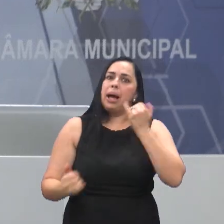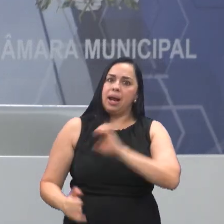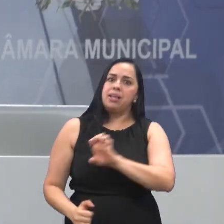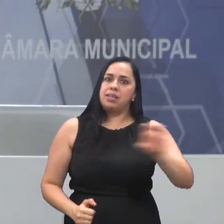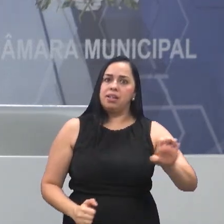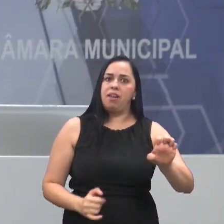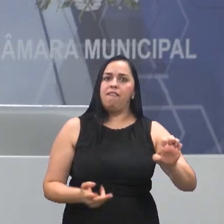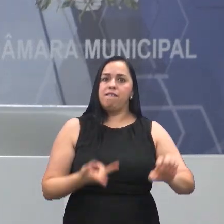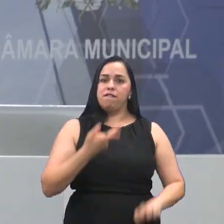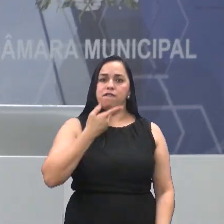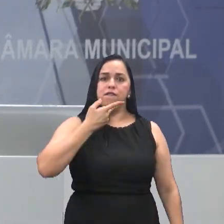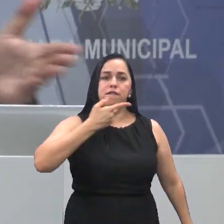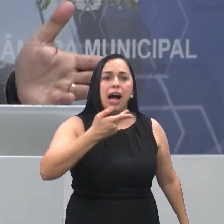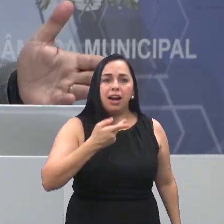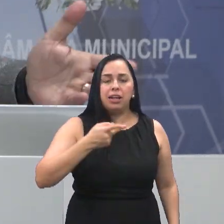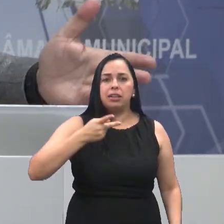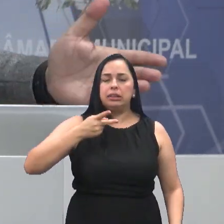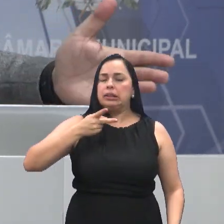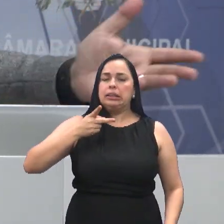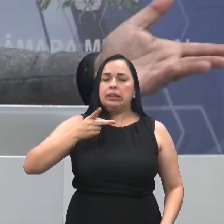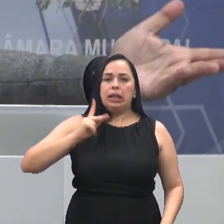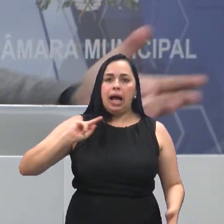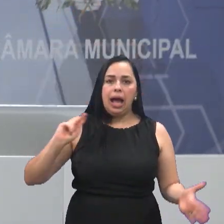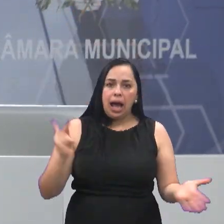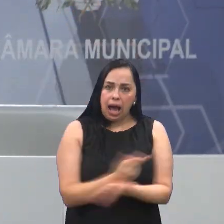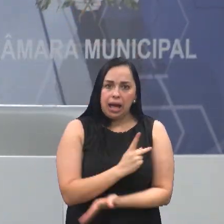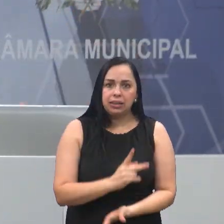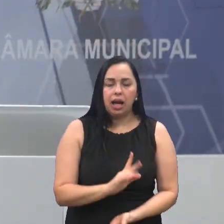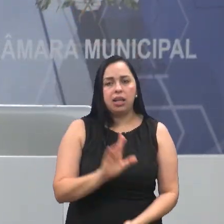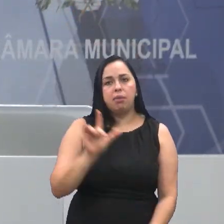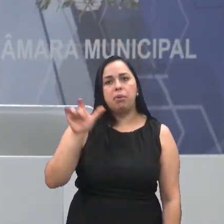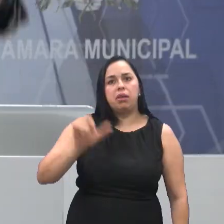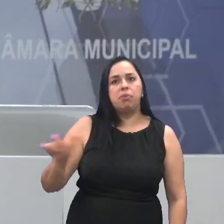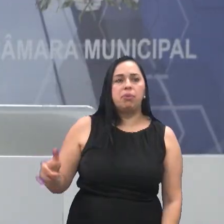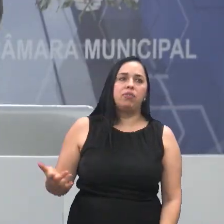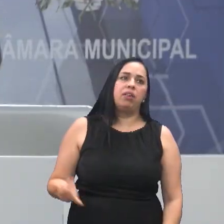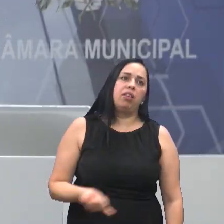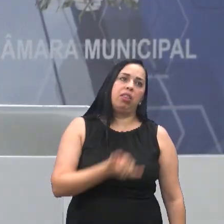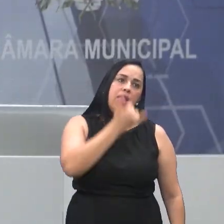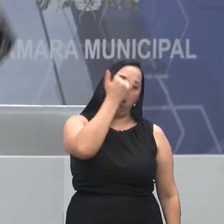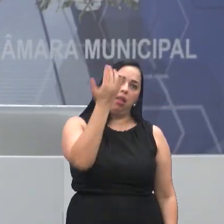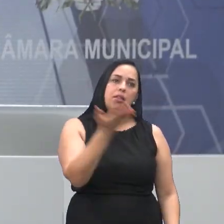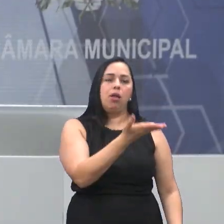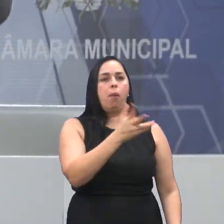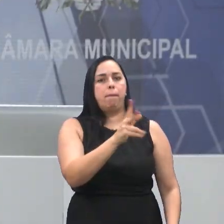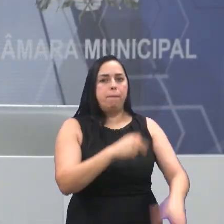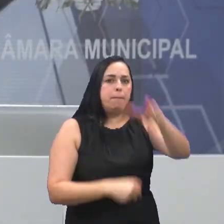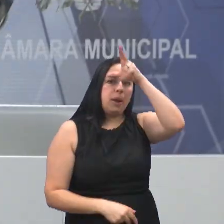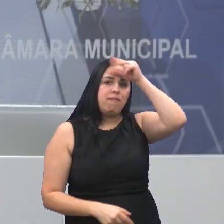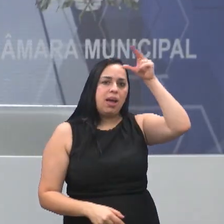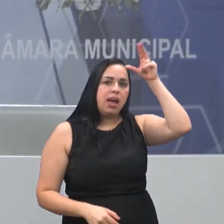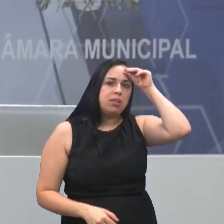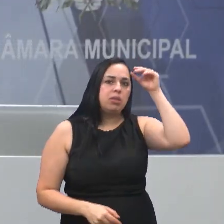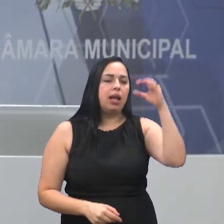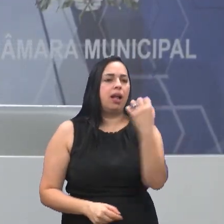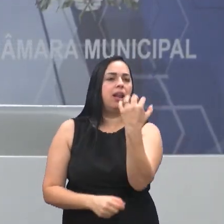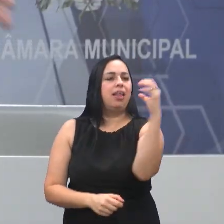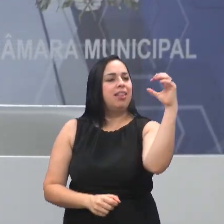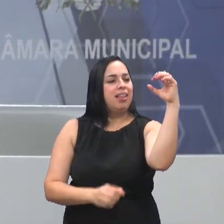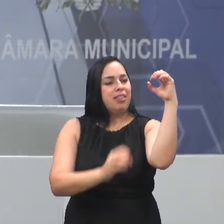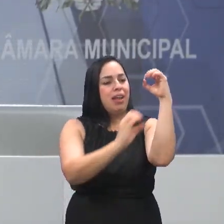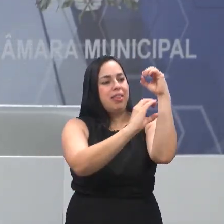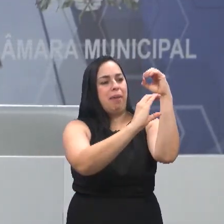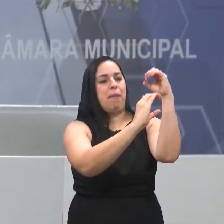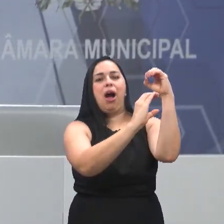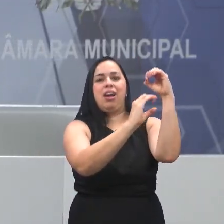valida apenas meia verdade, para depois as pessoas falarem, caramba, olha que sacanagem, o prefeito está colocando o radar lá atrás do poste. Caramba, está